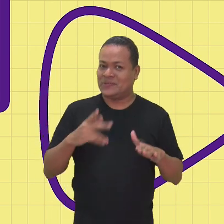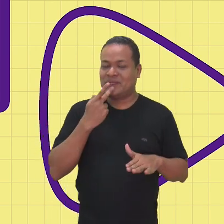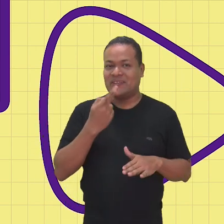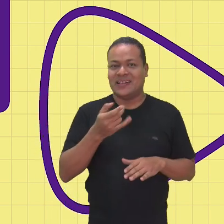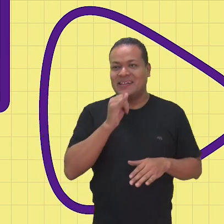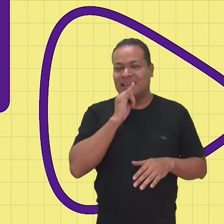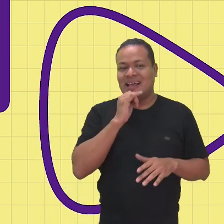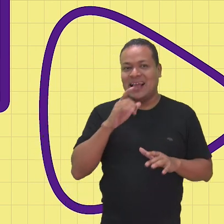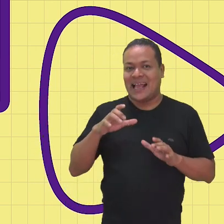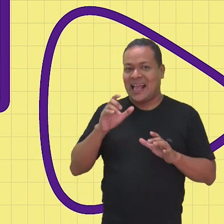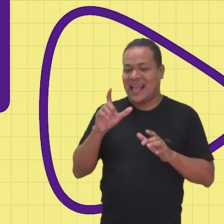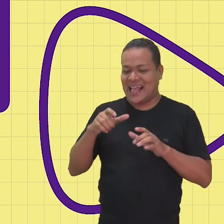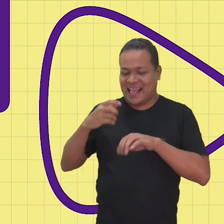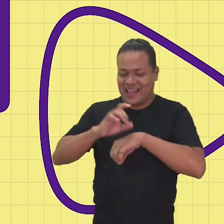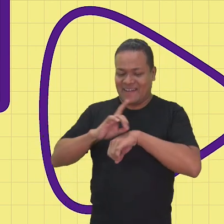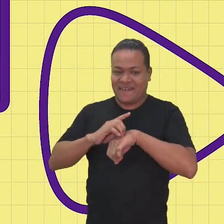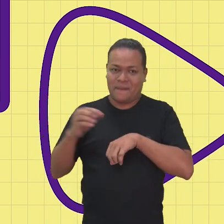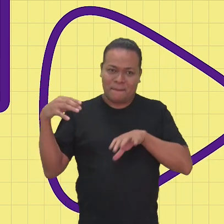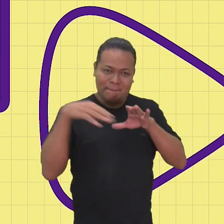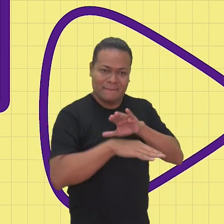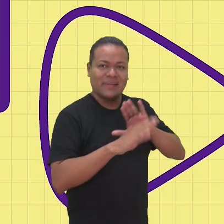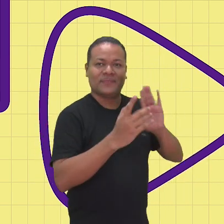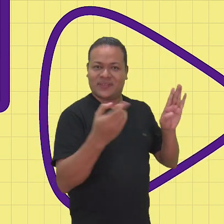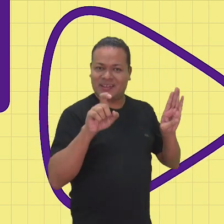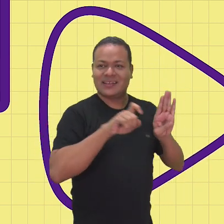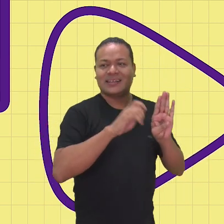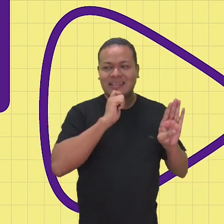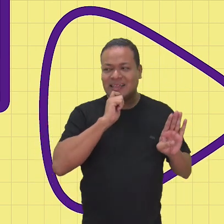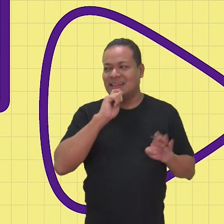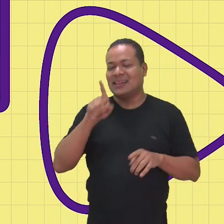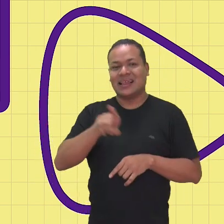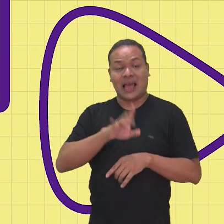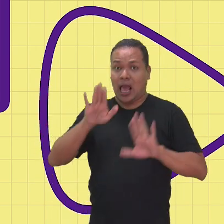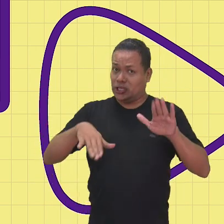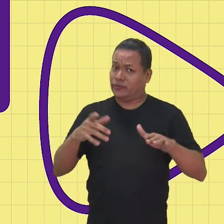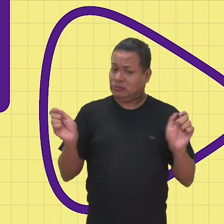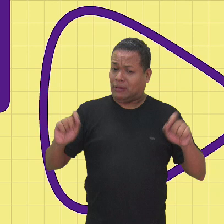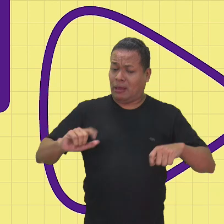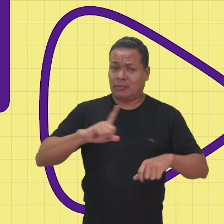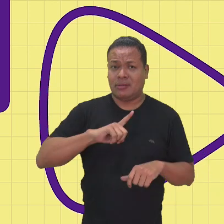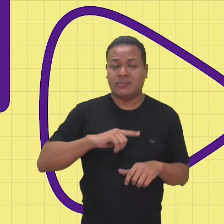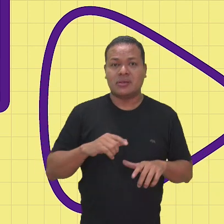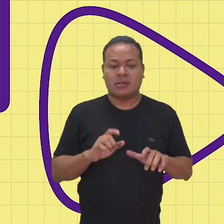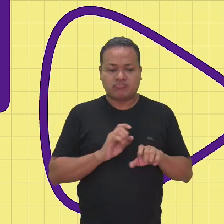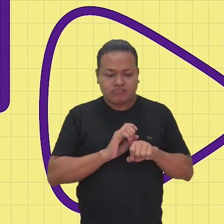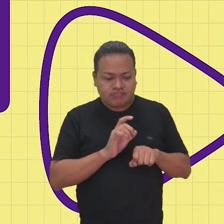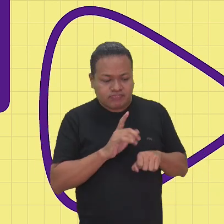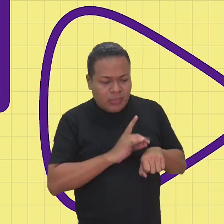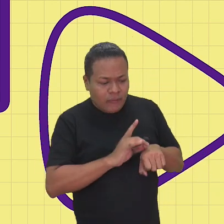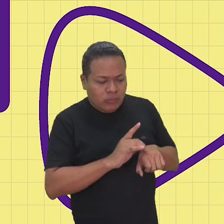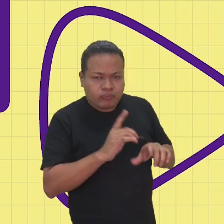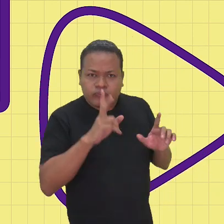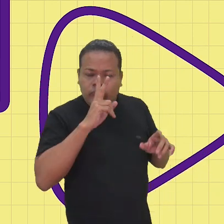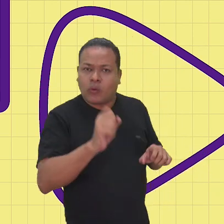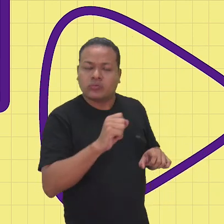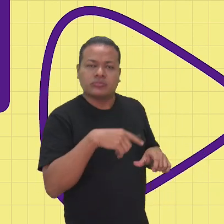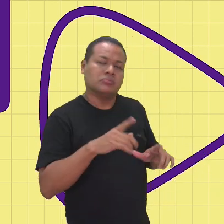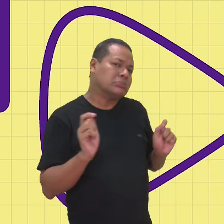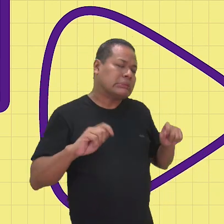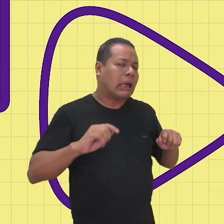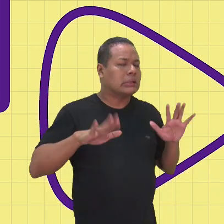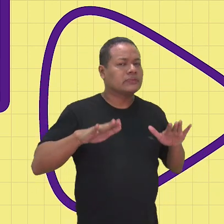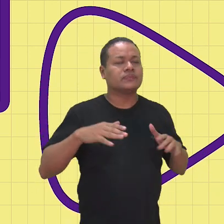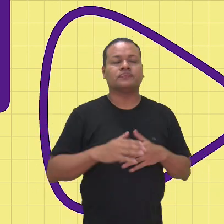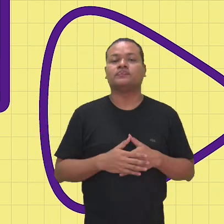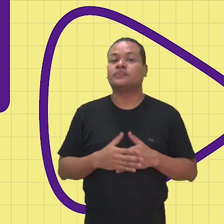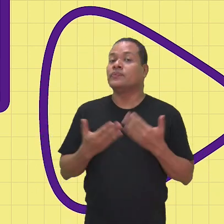aí um carvãozinho na geladeira, quem nunca ouviu isso, Pessoal, às vezes funciona, O carvão precisa ser ativado, mas pode ser que funcione, tá? E aí